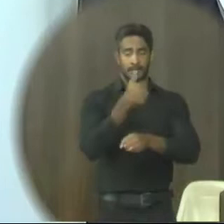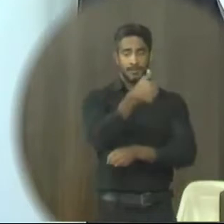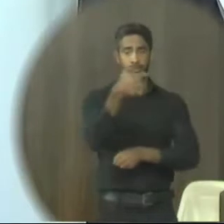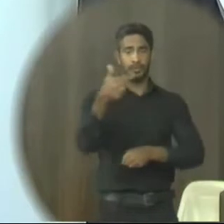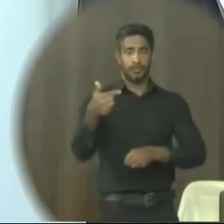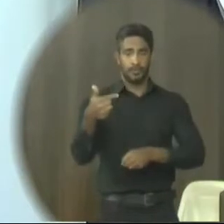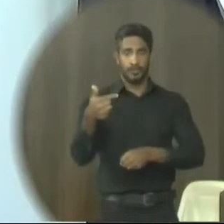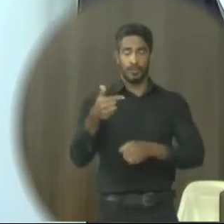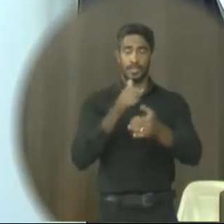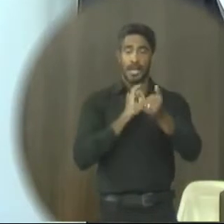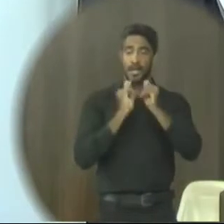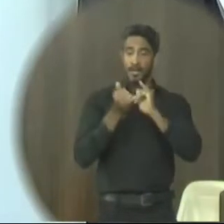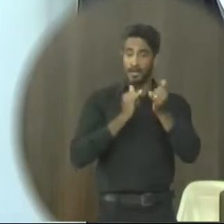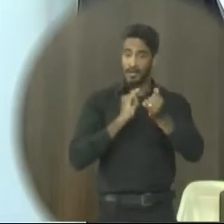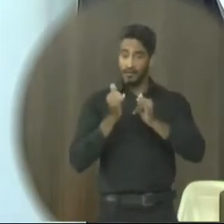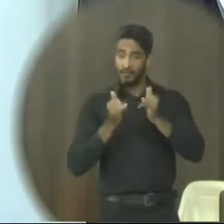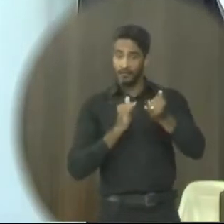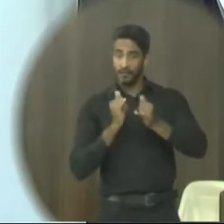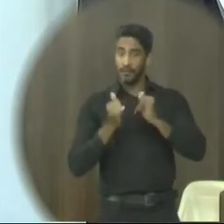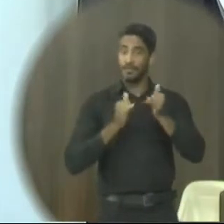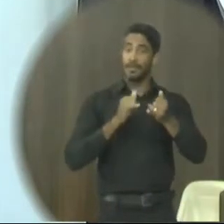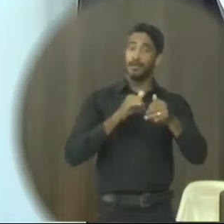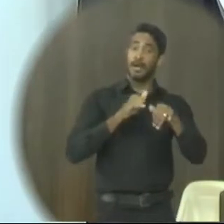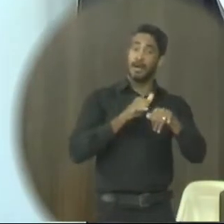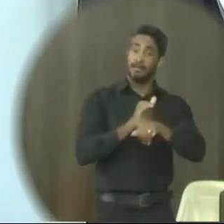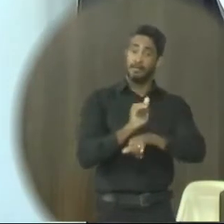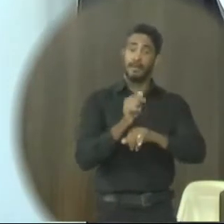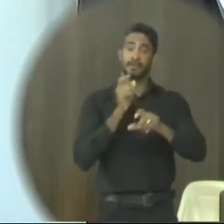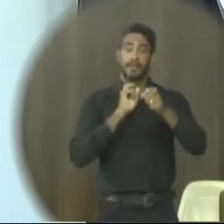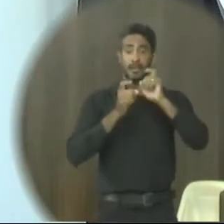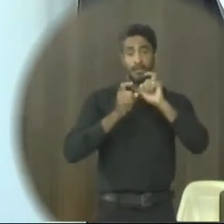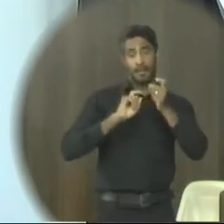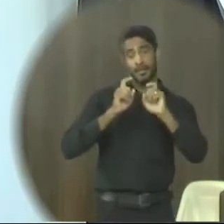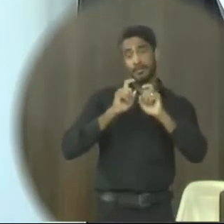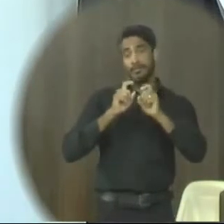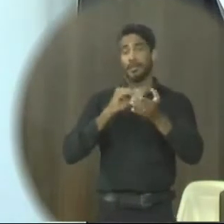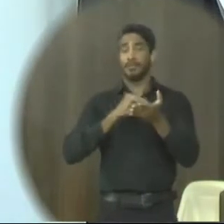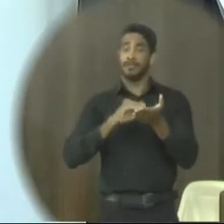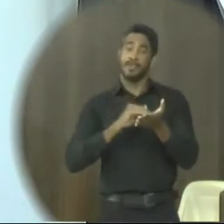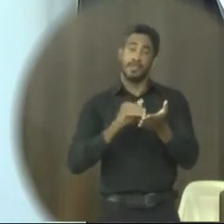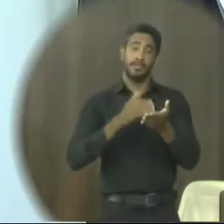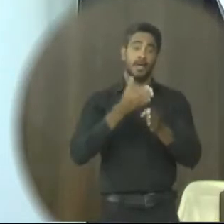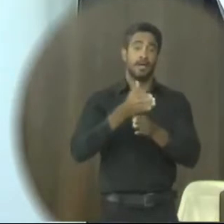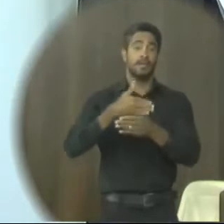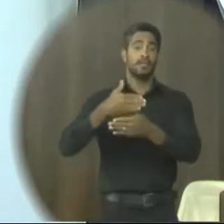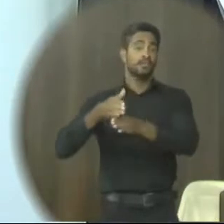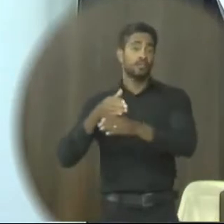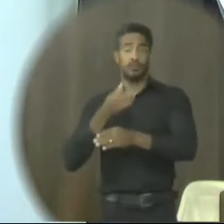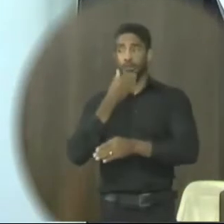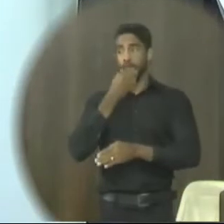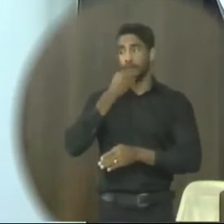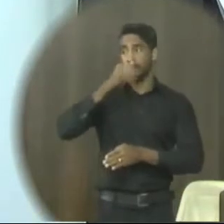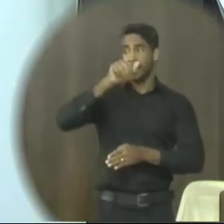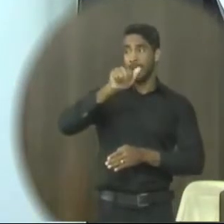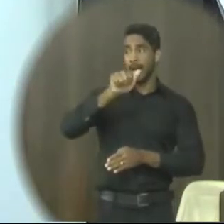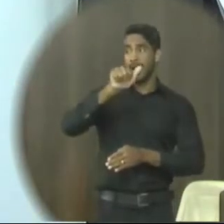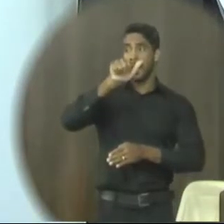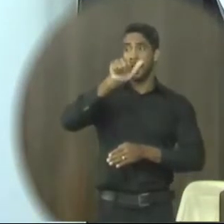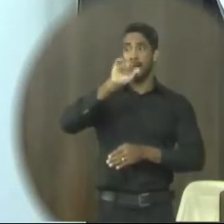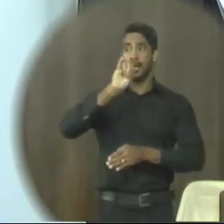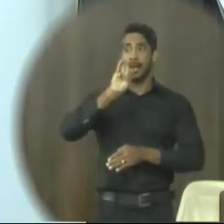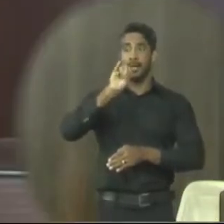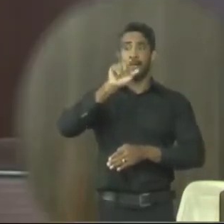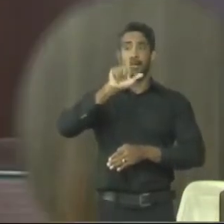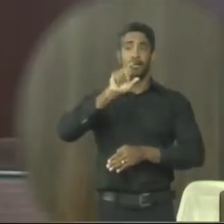66-2022. Informando-se a impossibilidade de comparecimento da reunião do secretário municipal de obra, o senhor Ailson Aparecido Rocha,